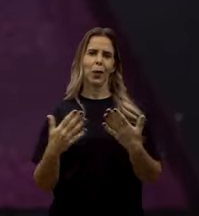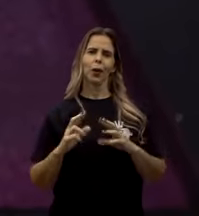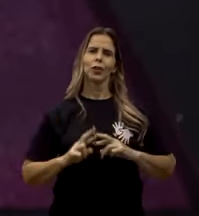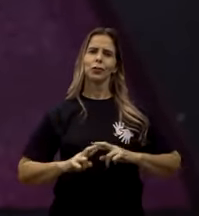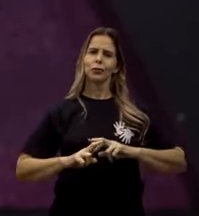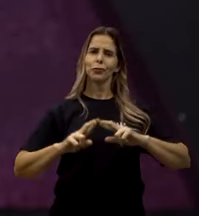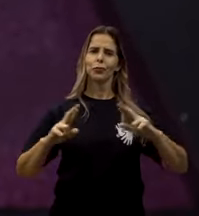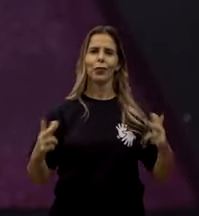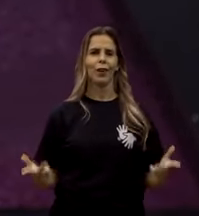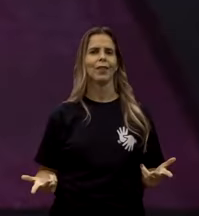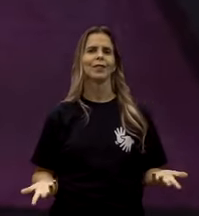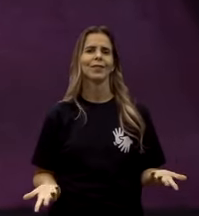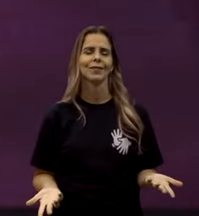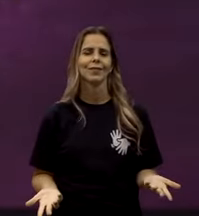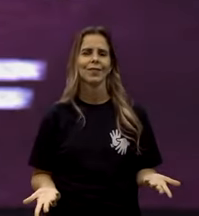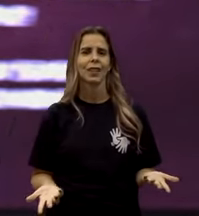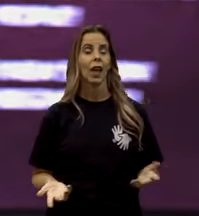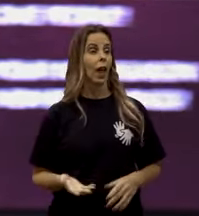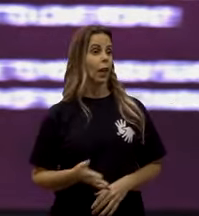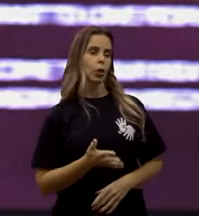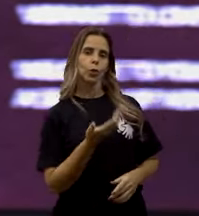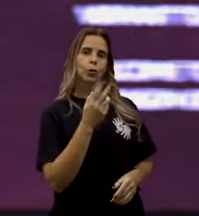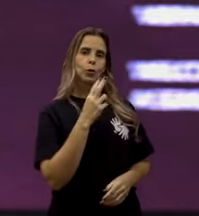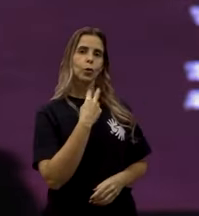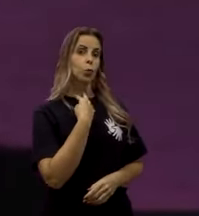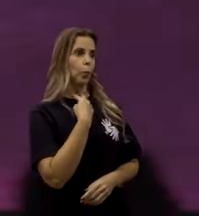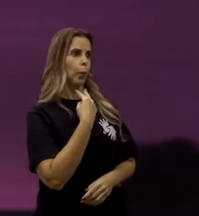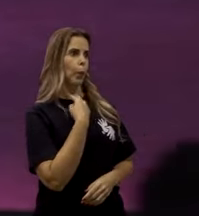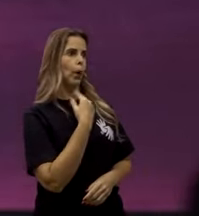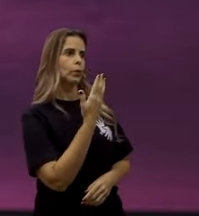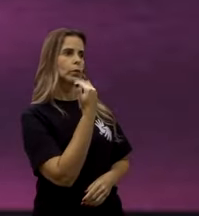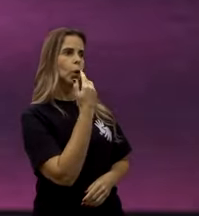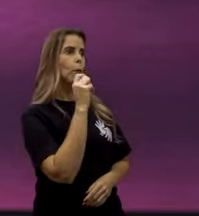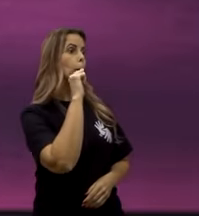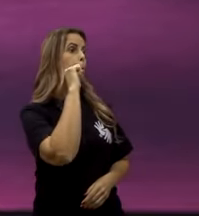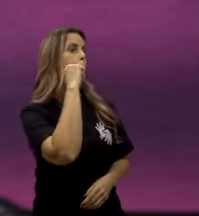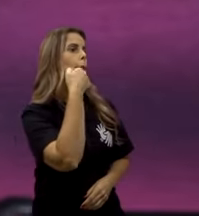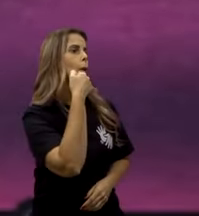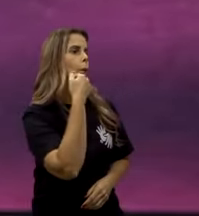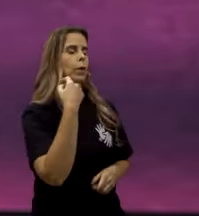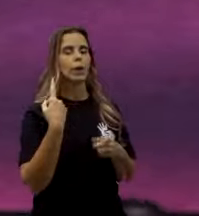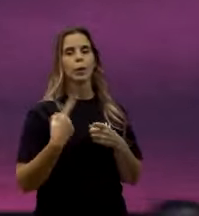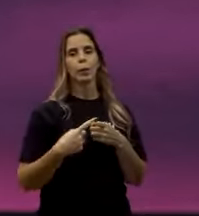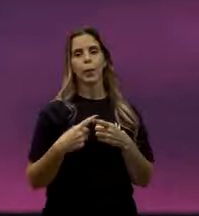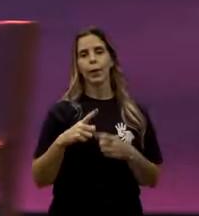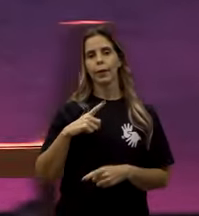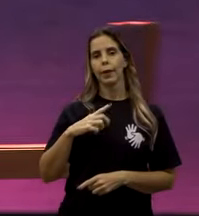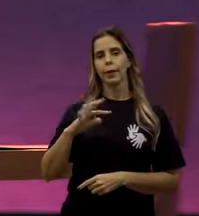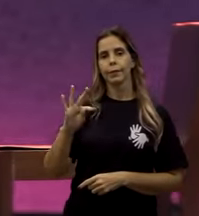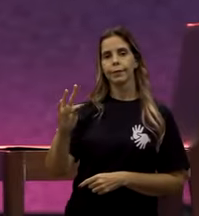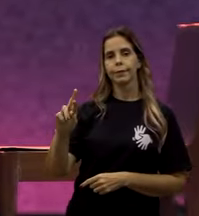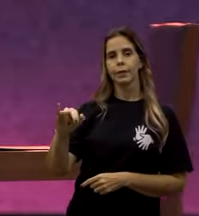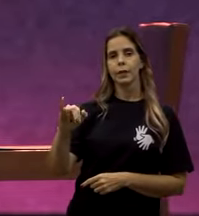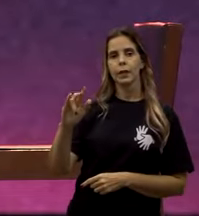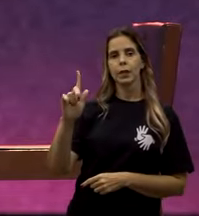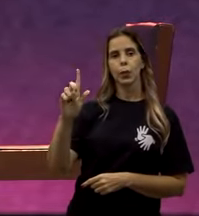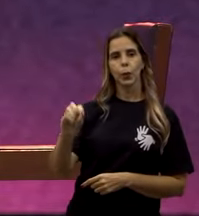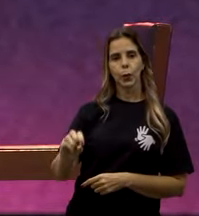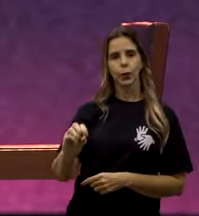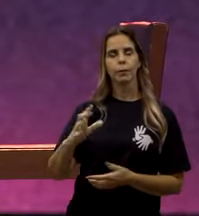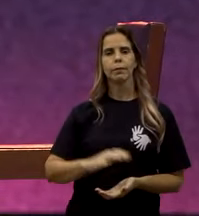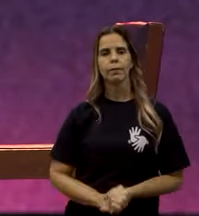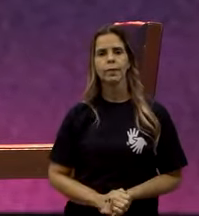ó pastor não pode comer pão Porque Pão tem trigo falei Jesus aí agora tem que tirar pão tem que tirar o